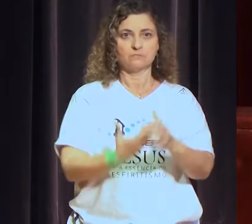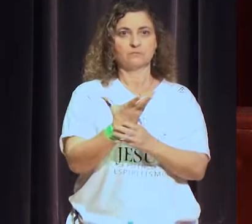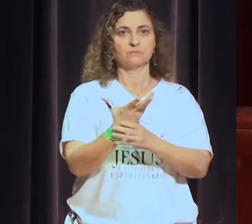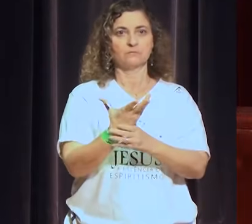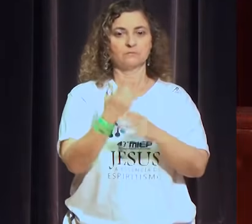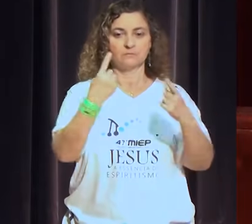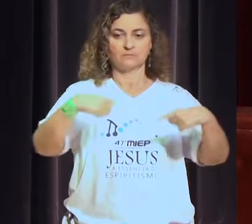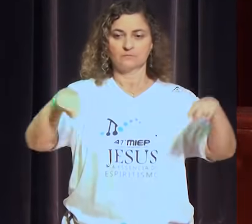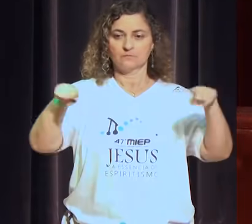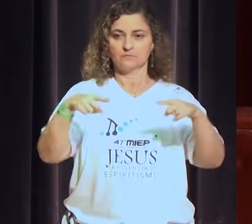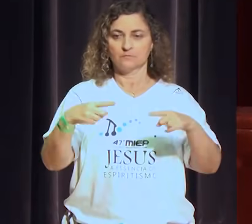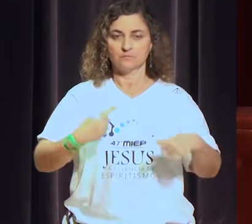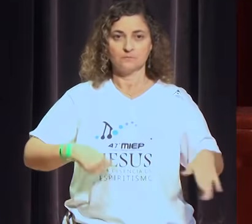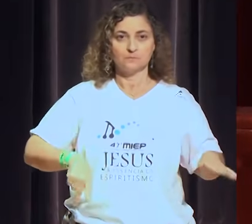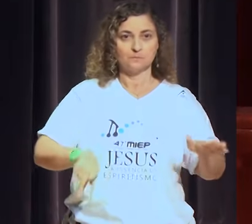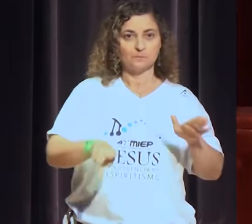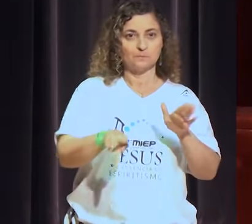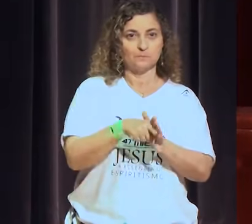ocidental, com Bach,